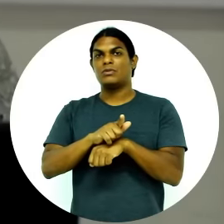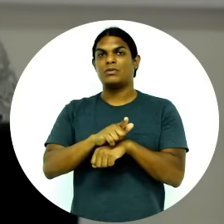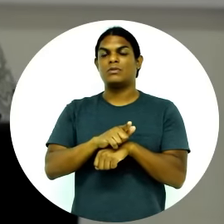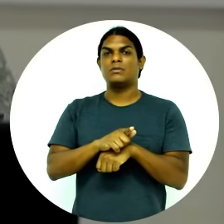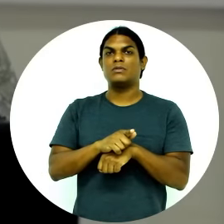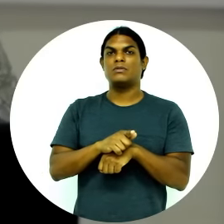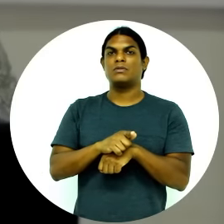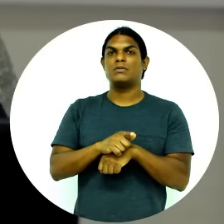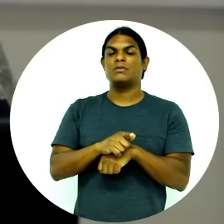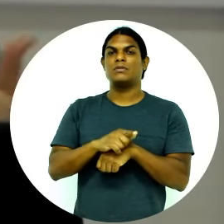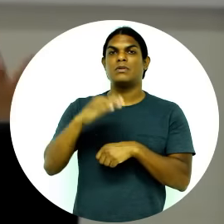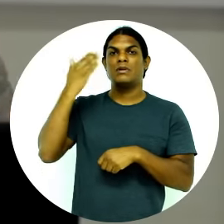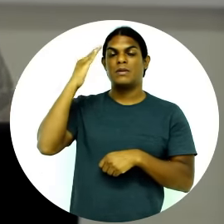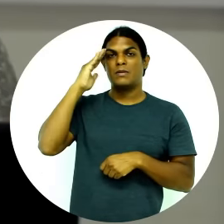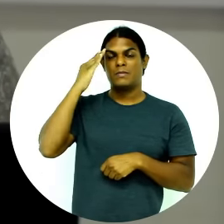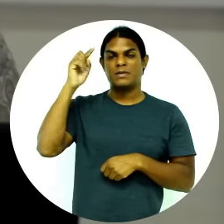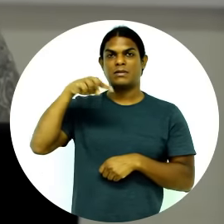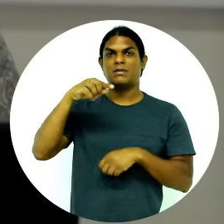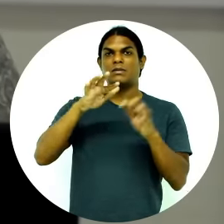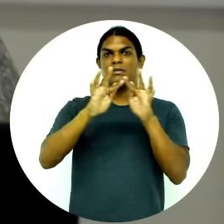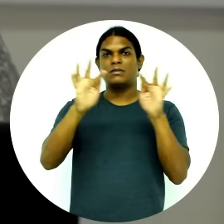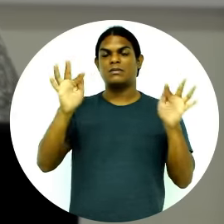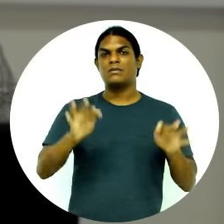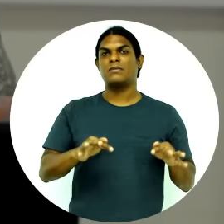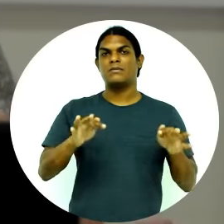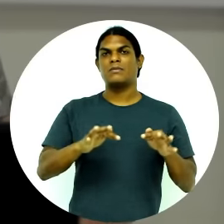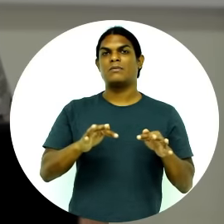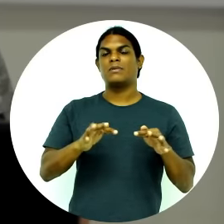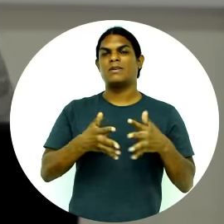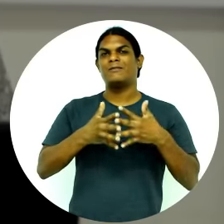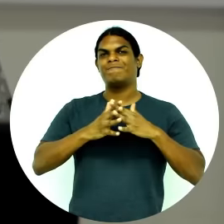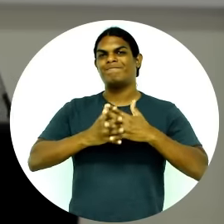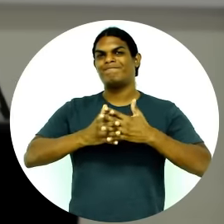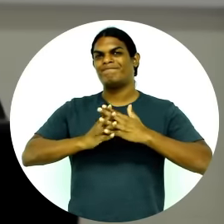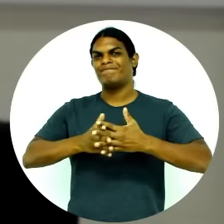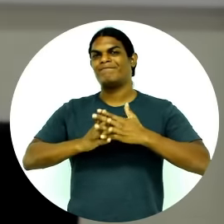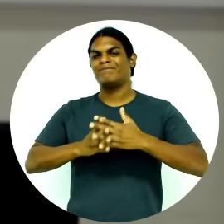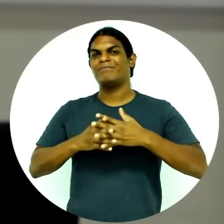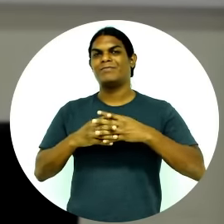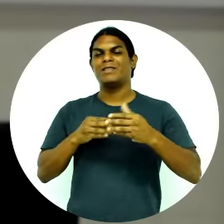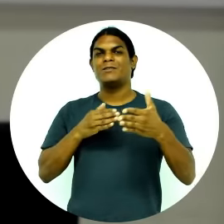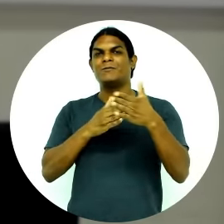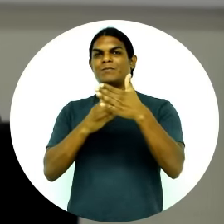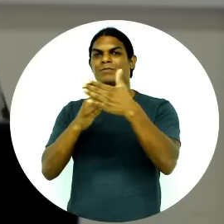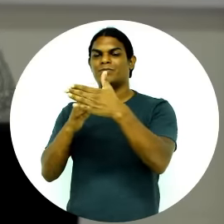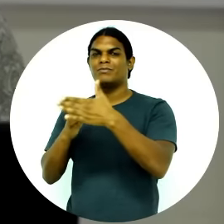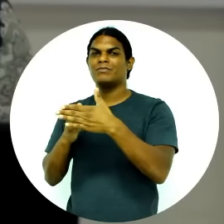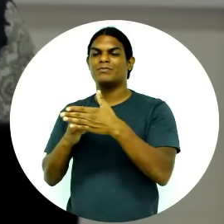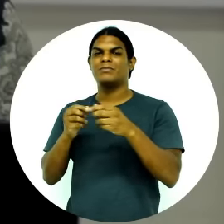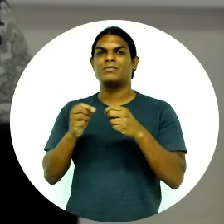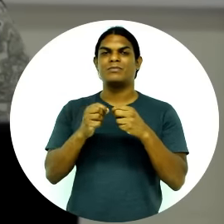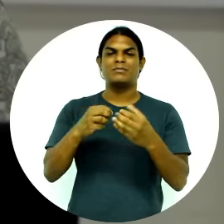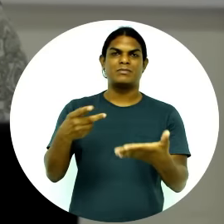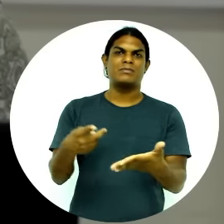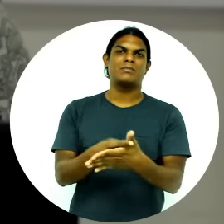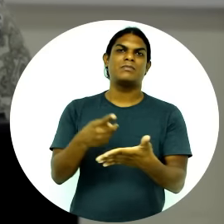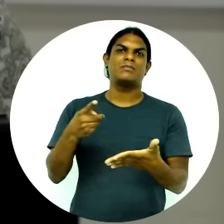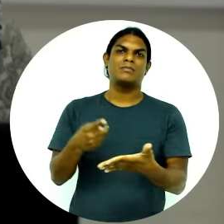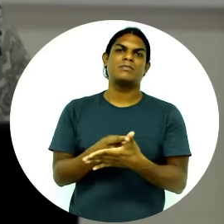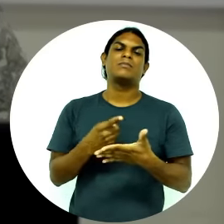de simplesmente aplicar a avaliação do desempenho não vai garantir que aquele comportamento seja alterado.